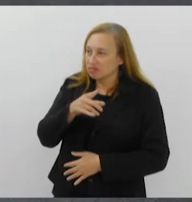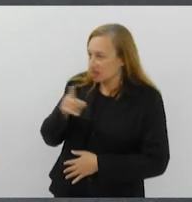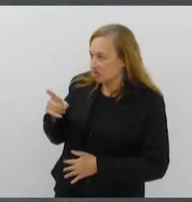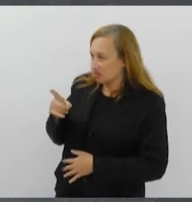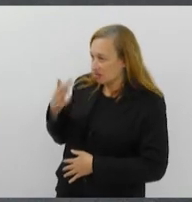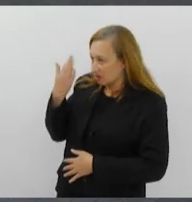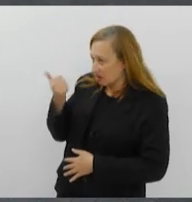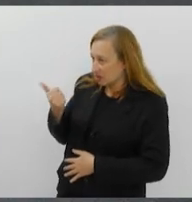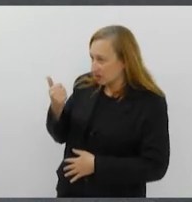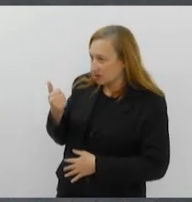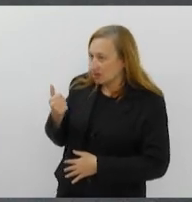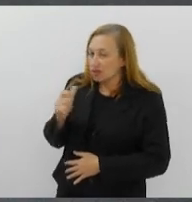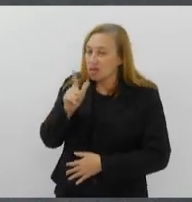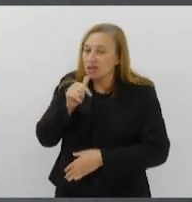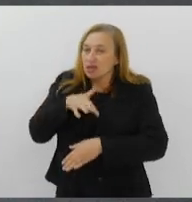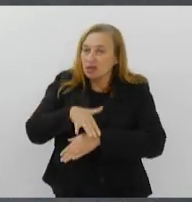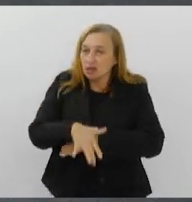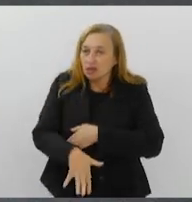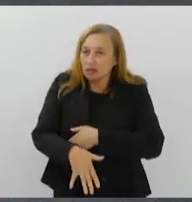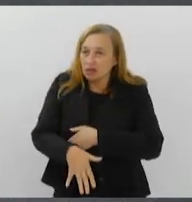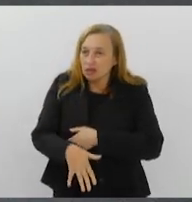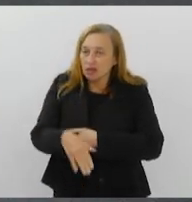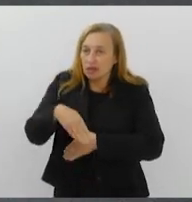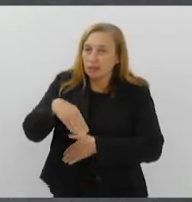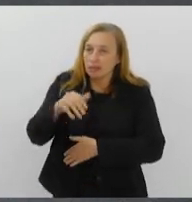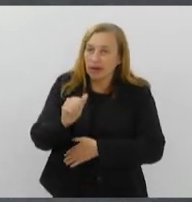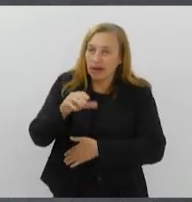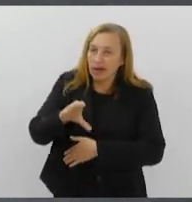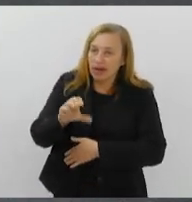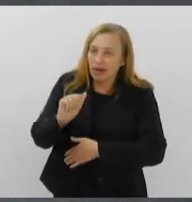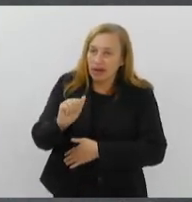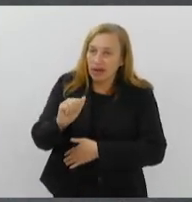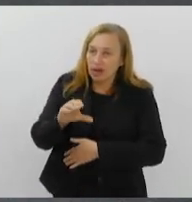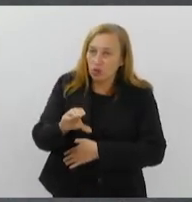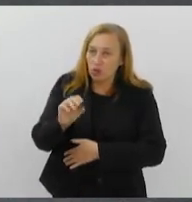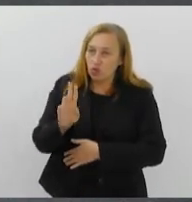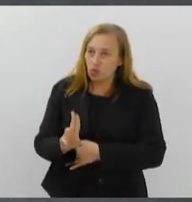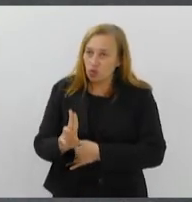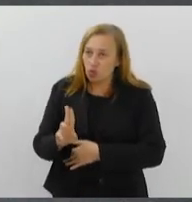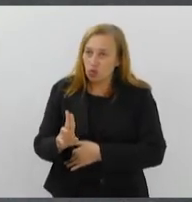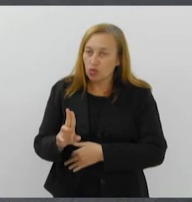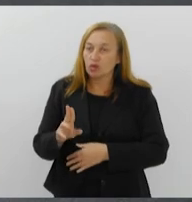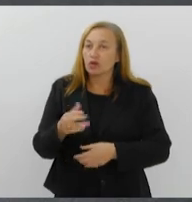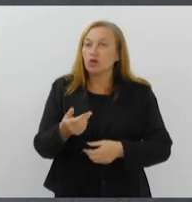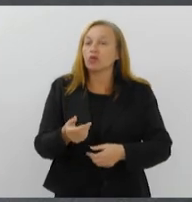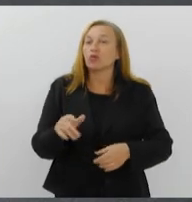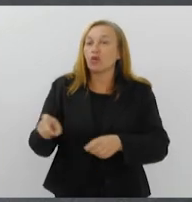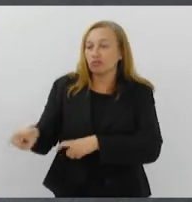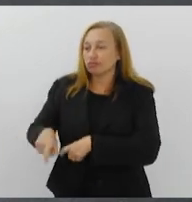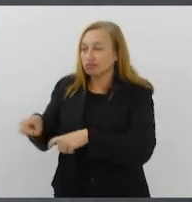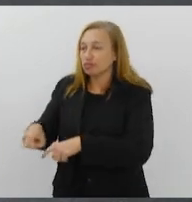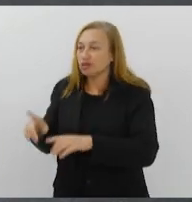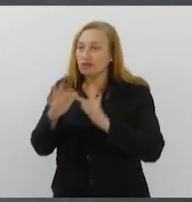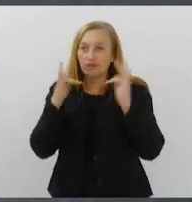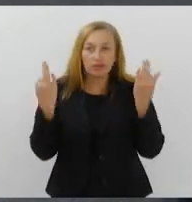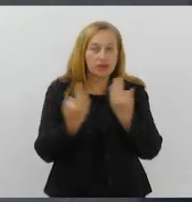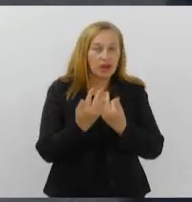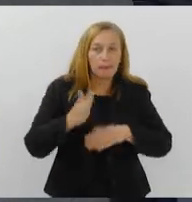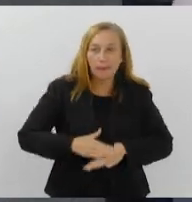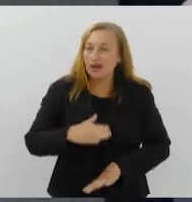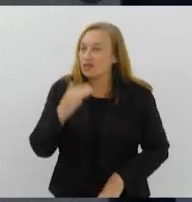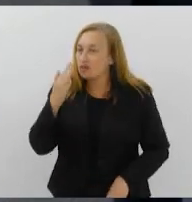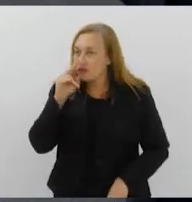a região de Cachoeiras de Macacu é uma das regiões do estado do Rio de Janeiro com a agricultura familiar mais forte. É uma